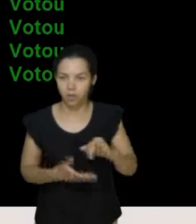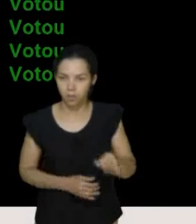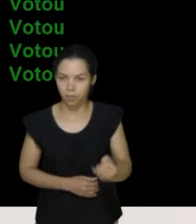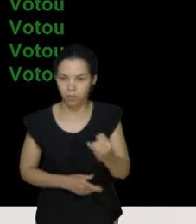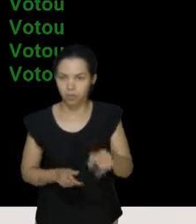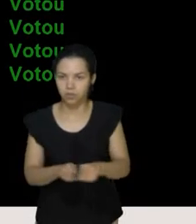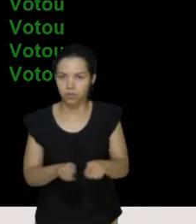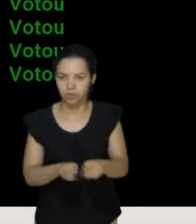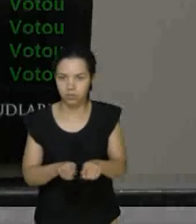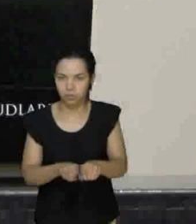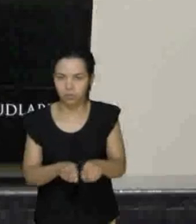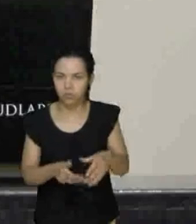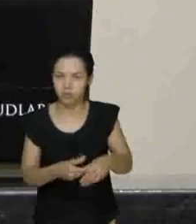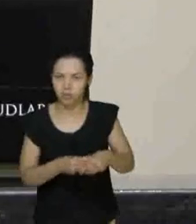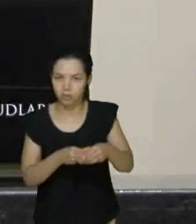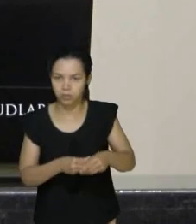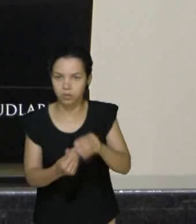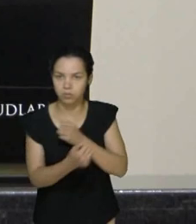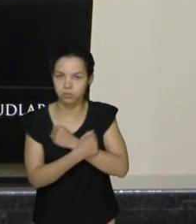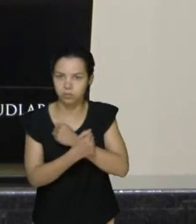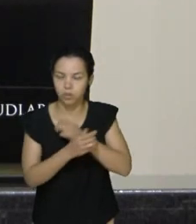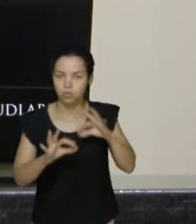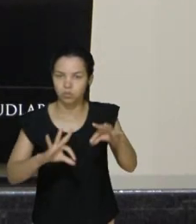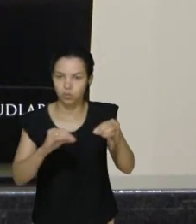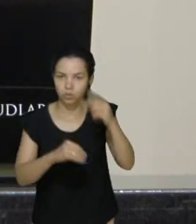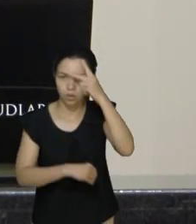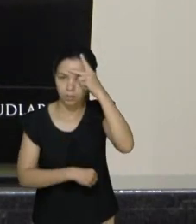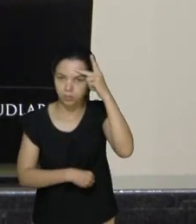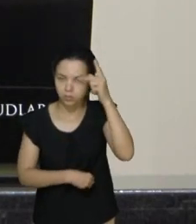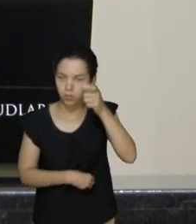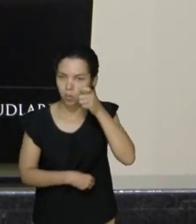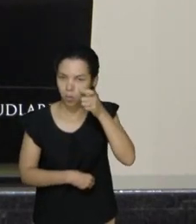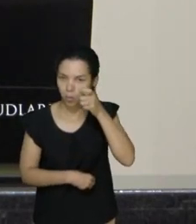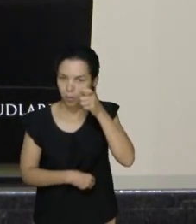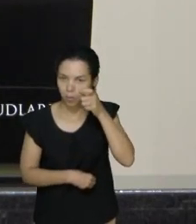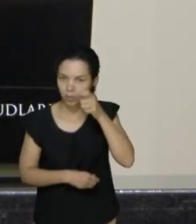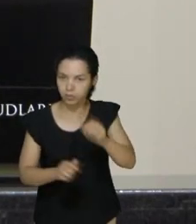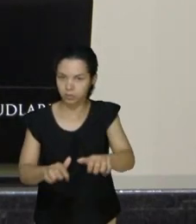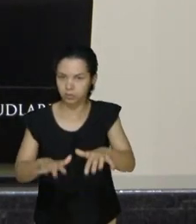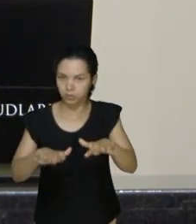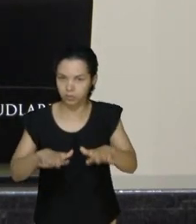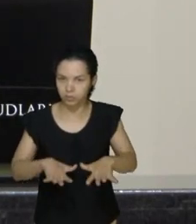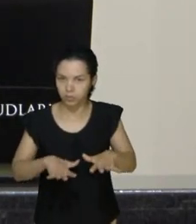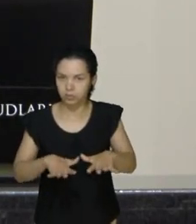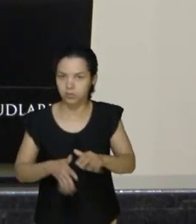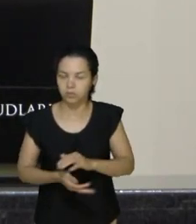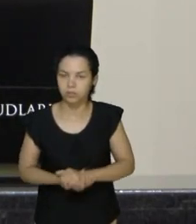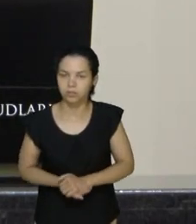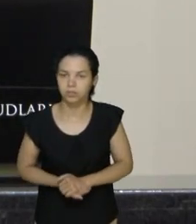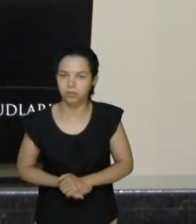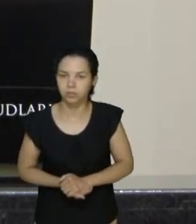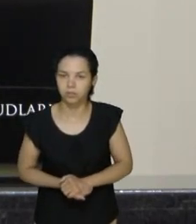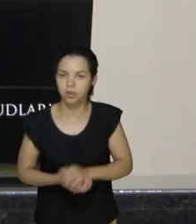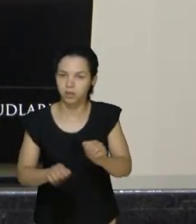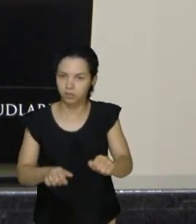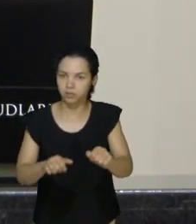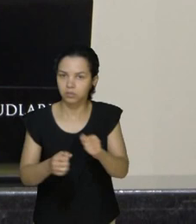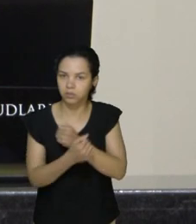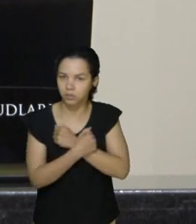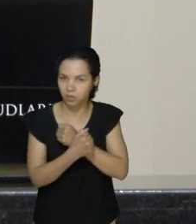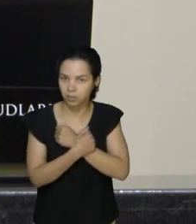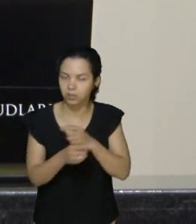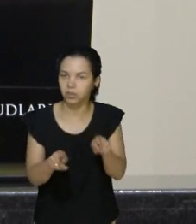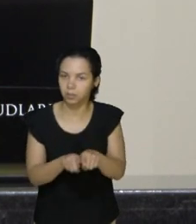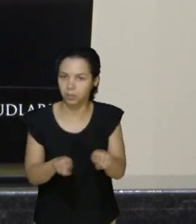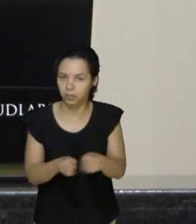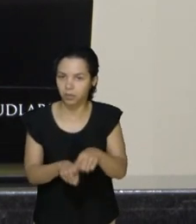e saudar todas as pessoas que estão acompanhando a sessão e uma saudação especial ao